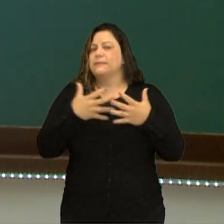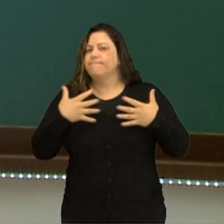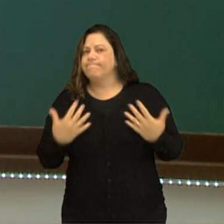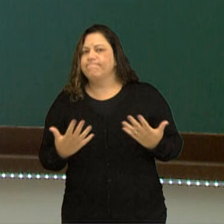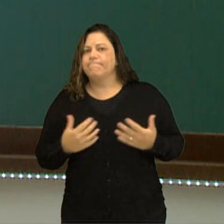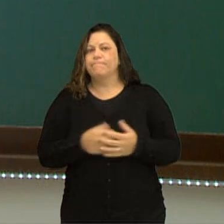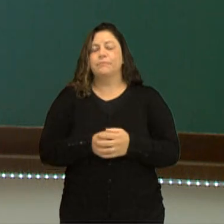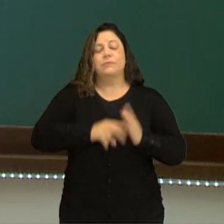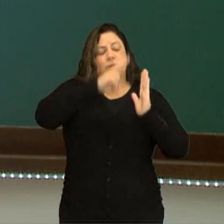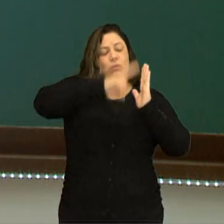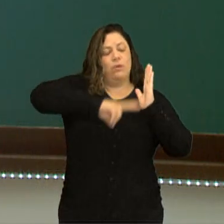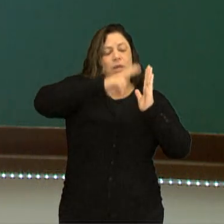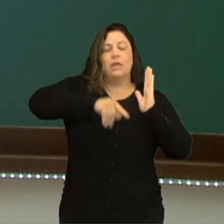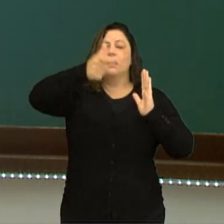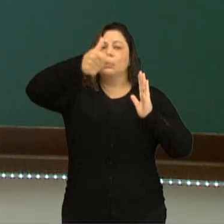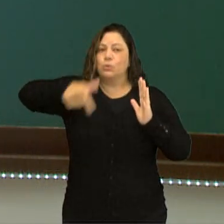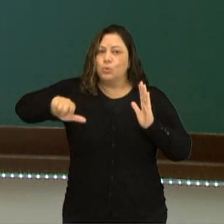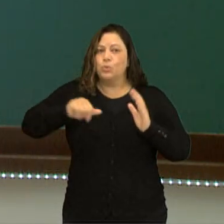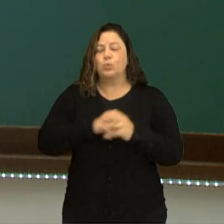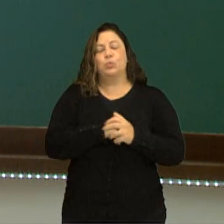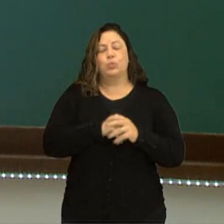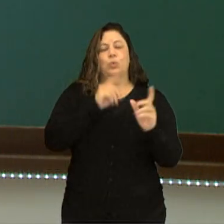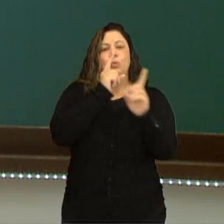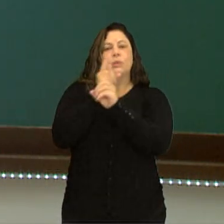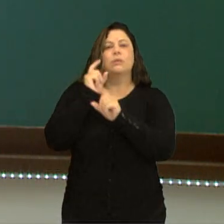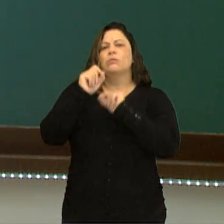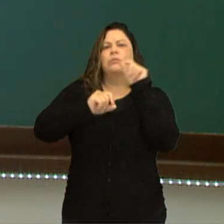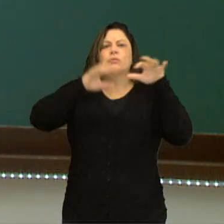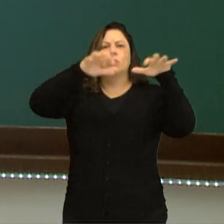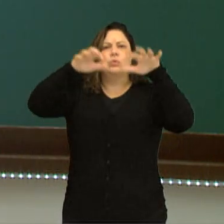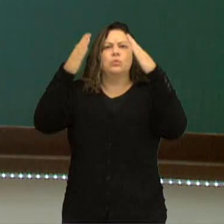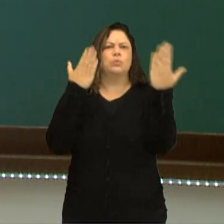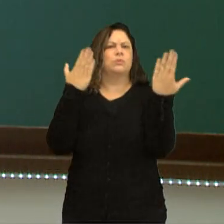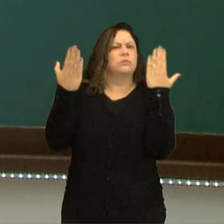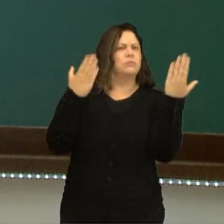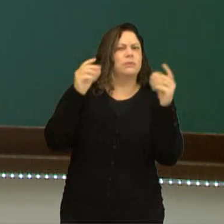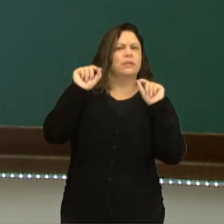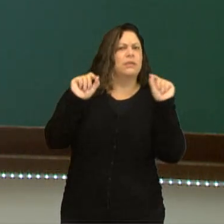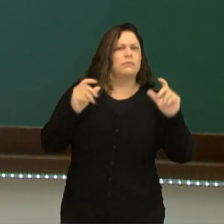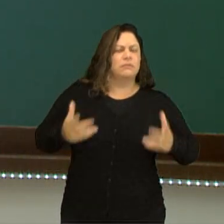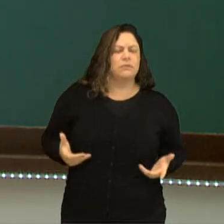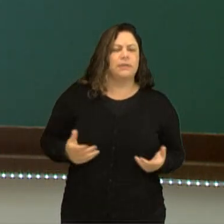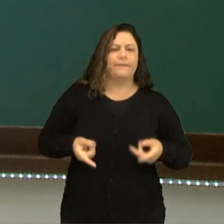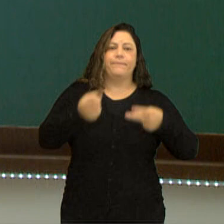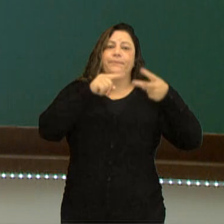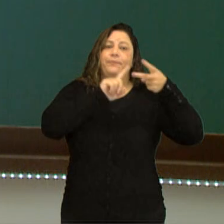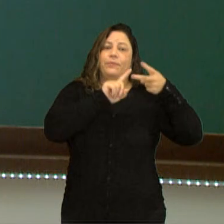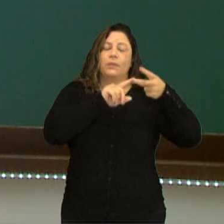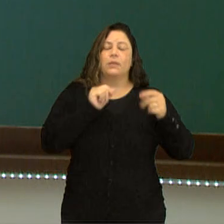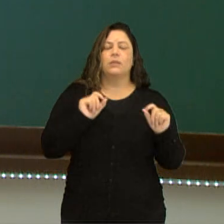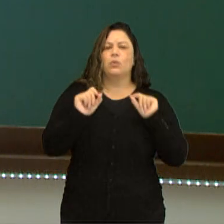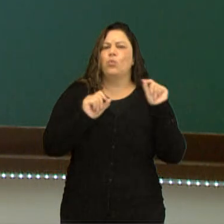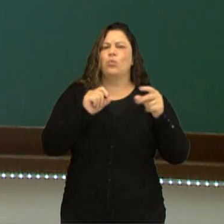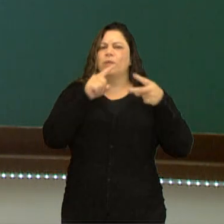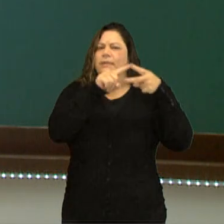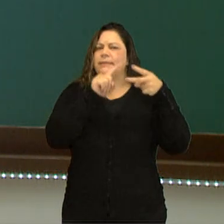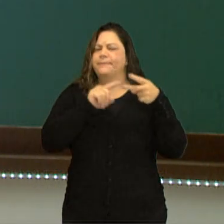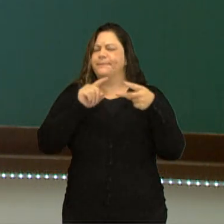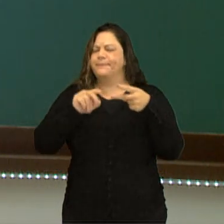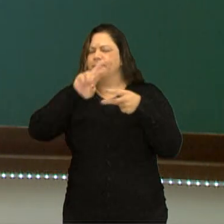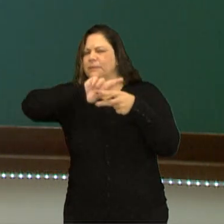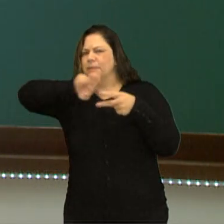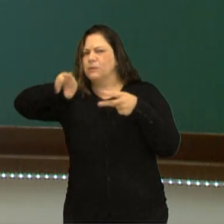Então, releia a estrofe e encontre. A chuva é comparada a quê? E o que esses dois elementos dividem